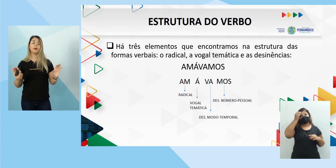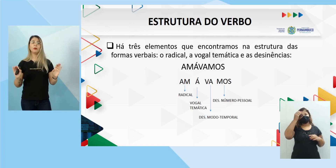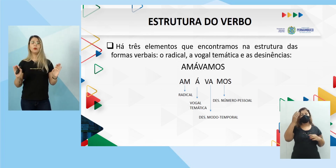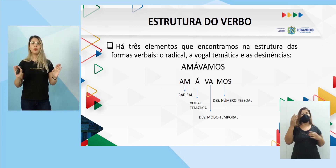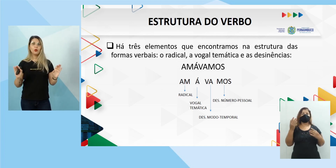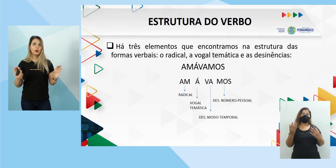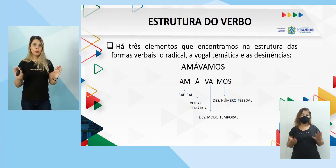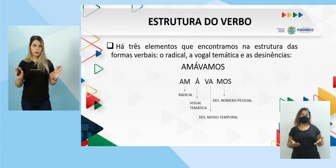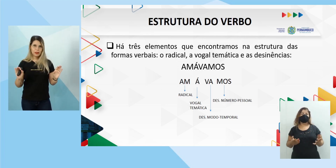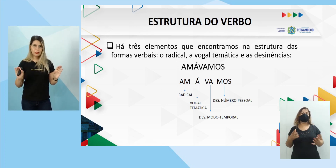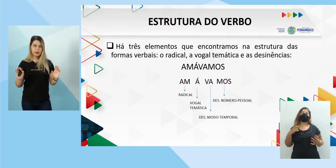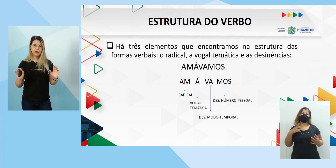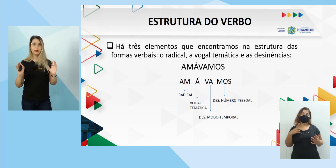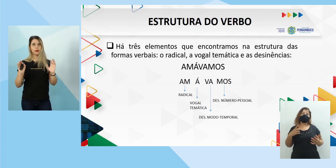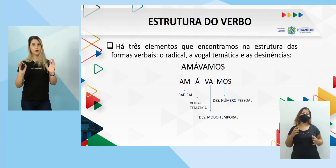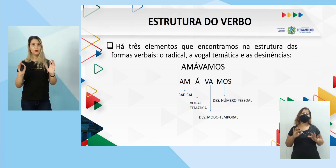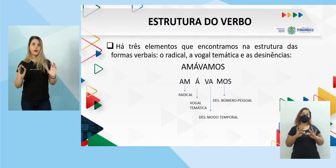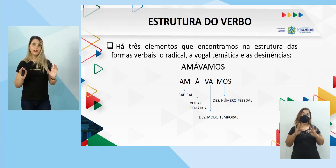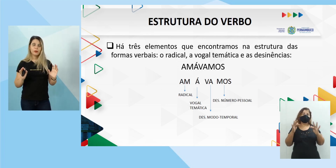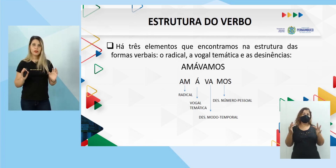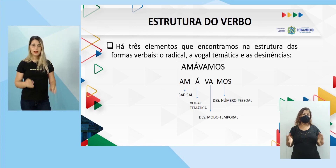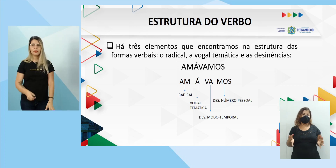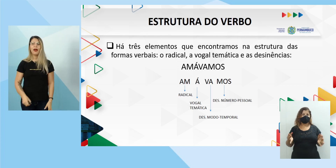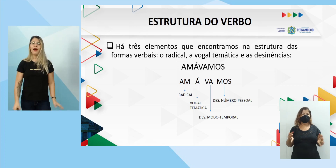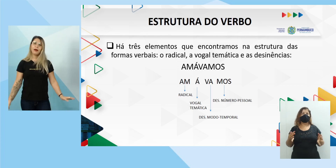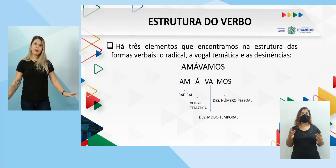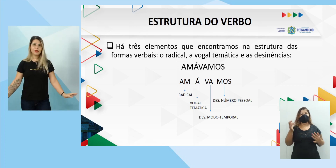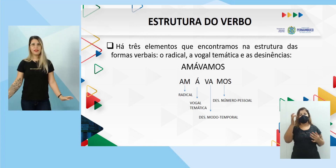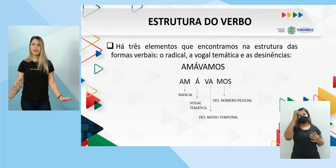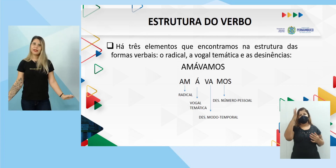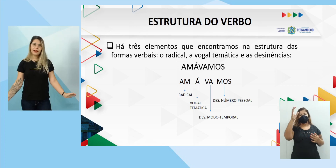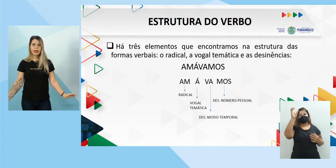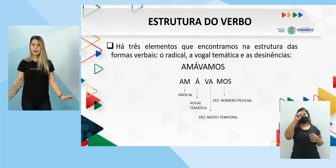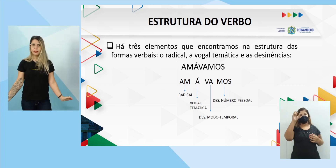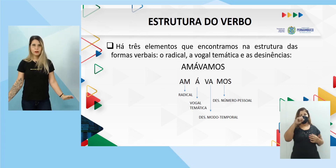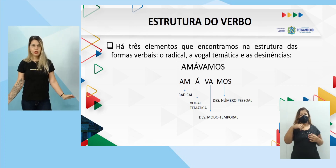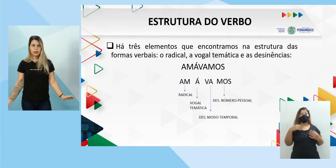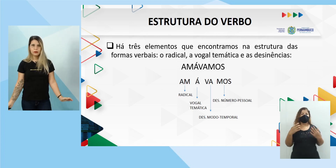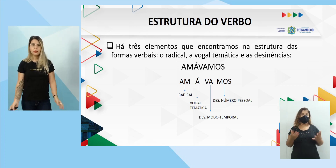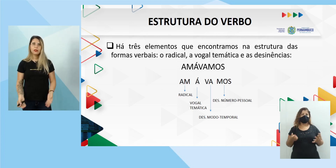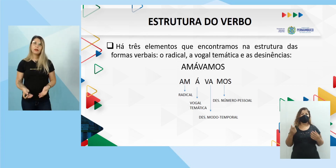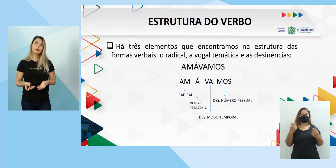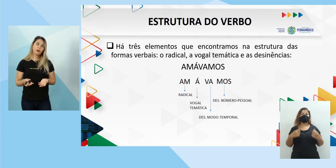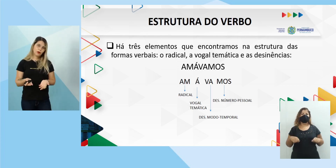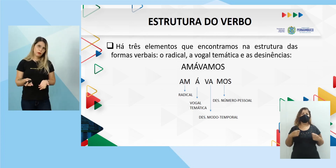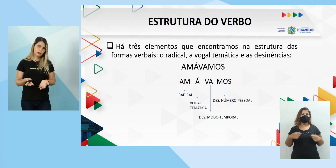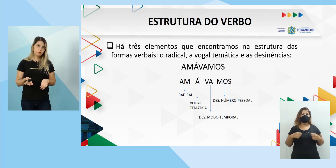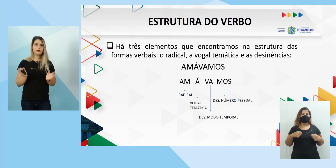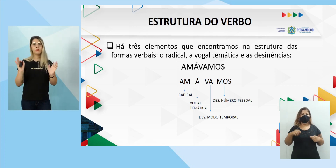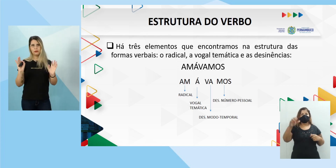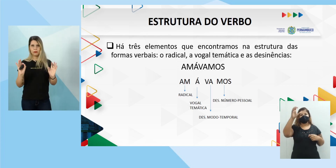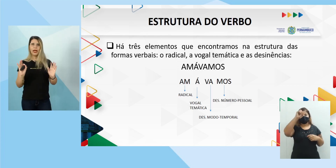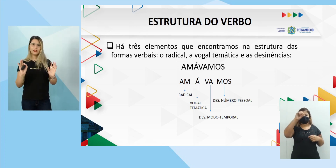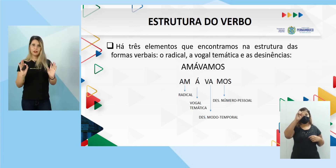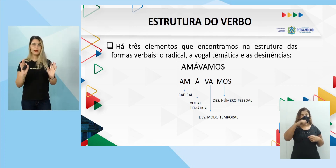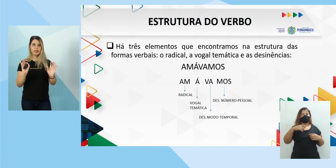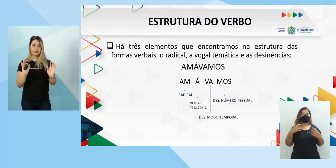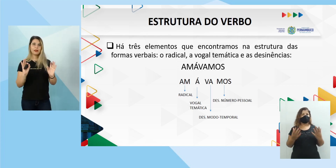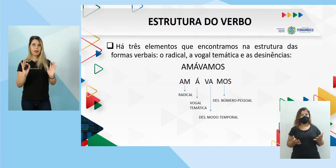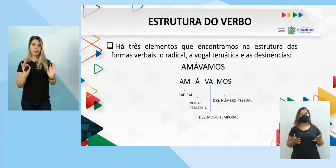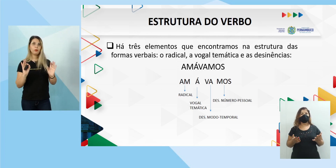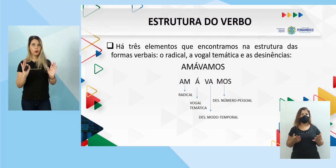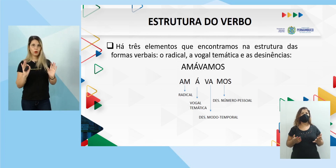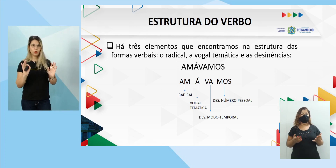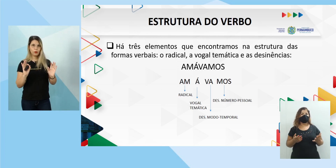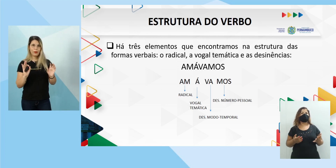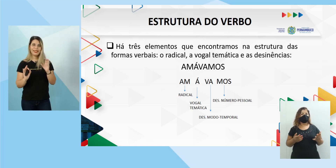fica muito mais simples, muito mais fácil. Ah, professora, vai ter que decorar de todo jeito. Bom, a gente precisa